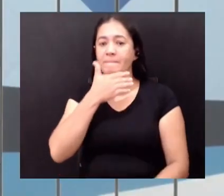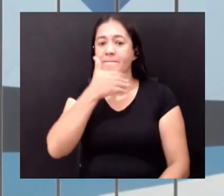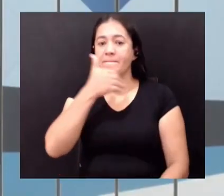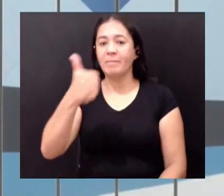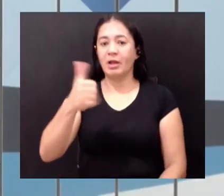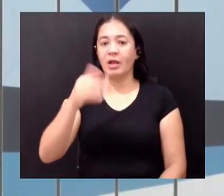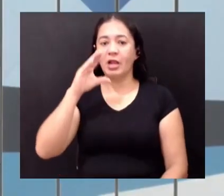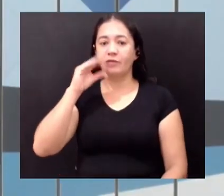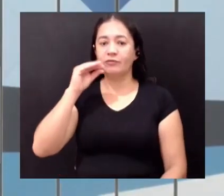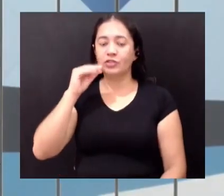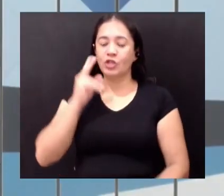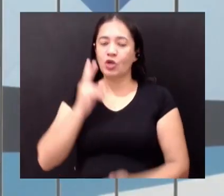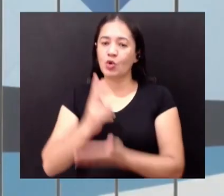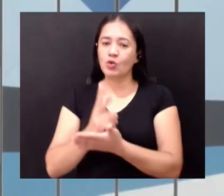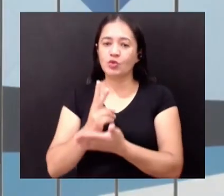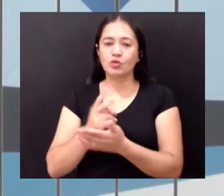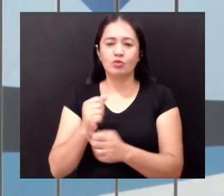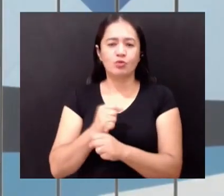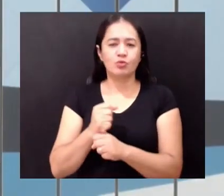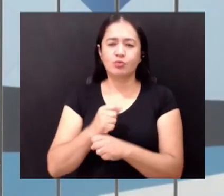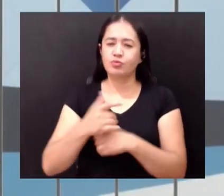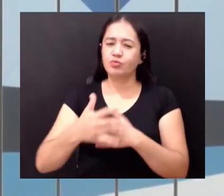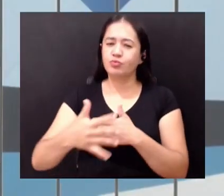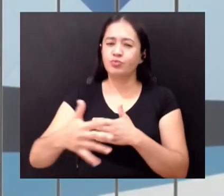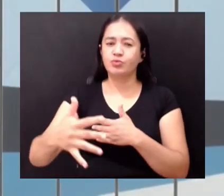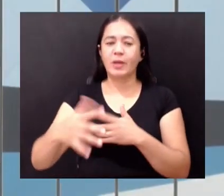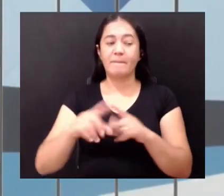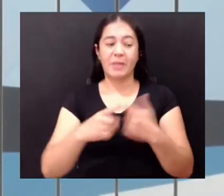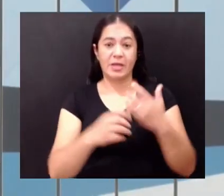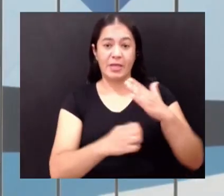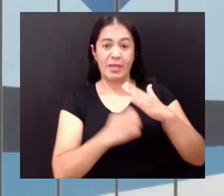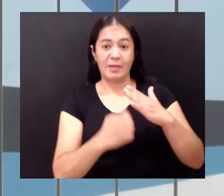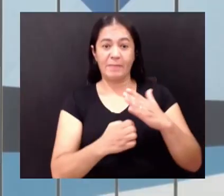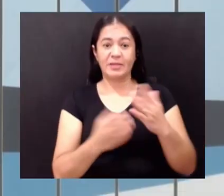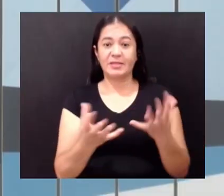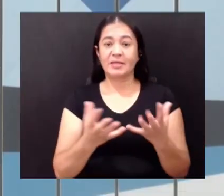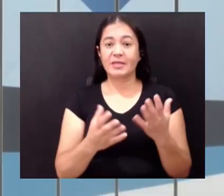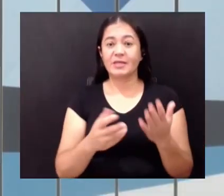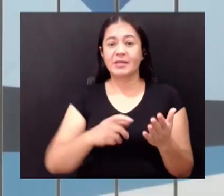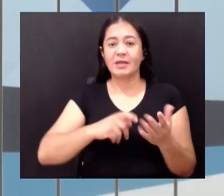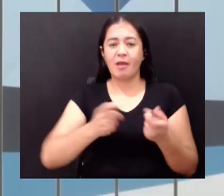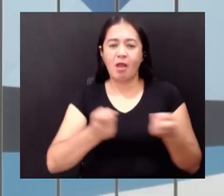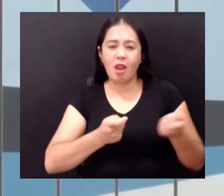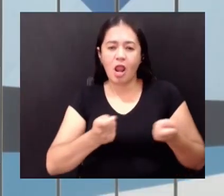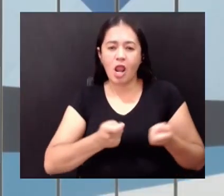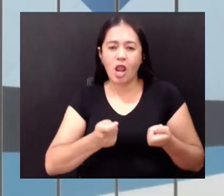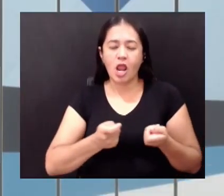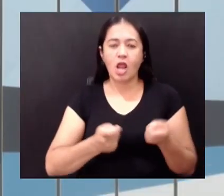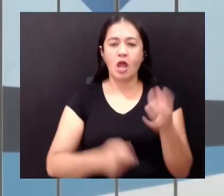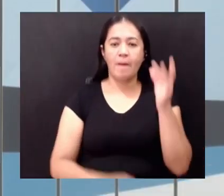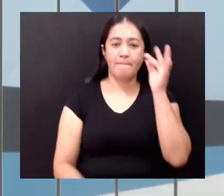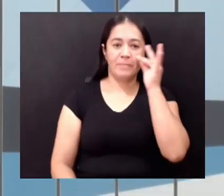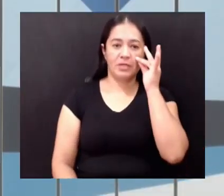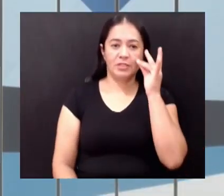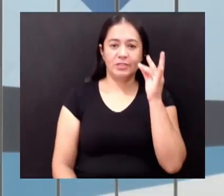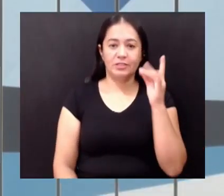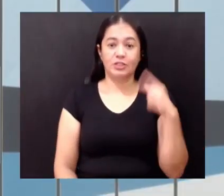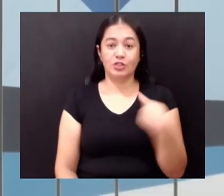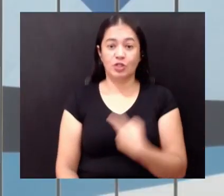tempo. Empresas mais agressivas, que querem estar mais presentes, com controle maior, com comando maior, ali como a gente estava comentando, né, no